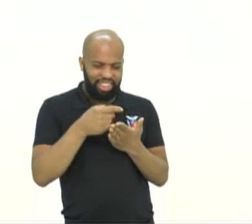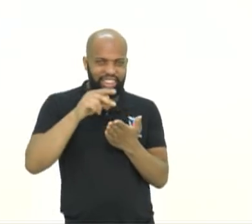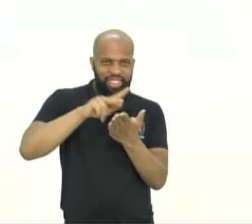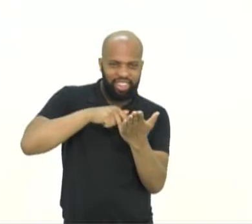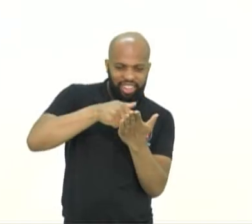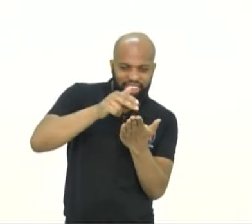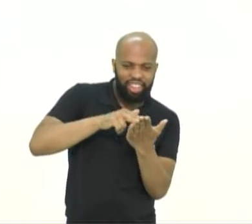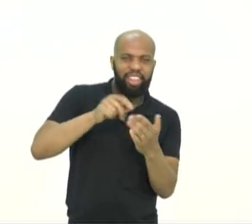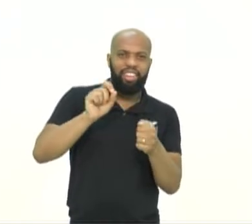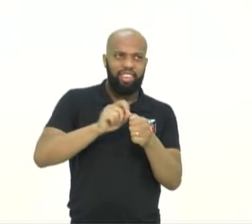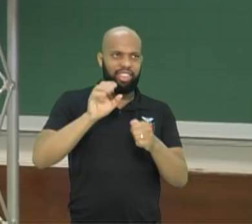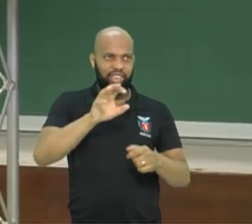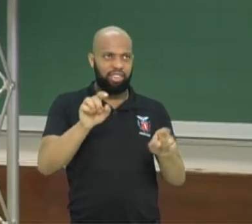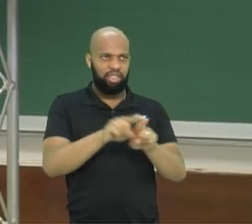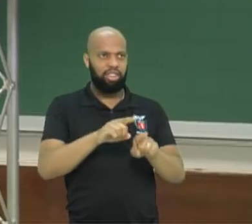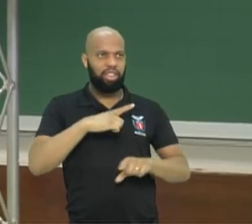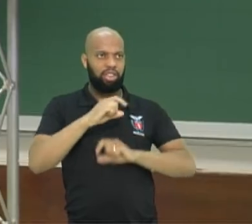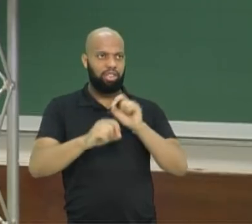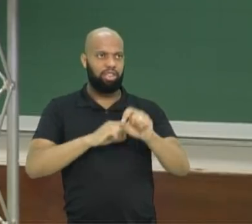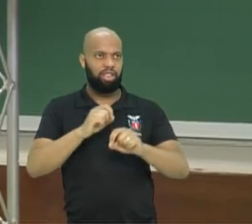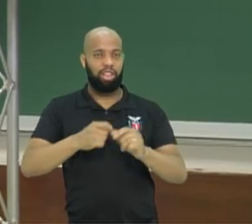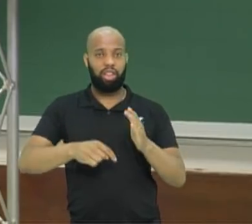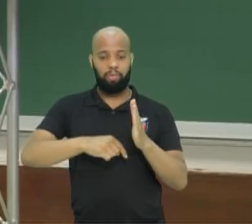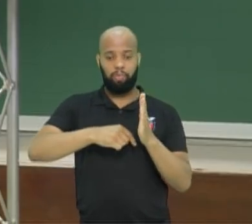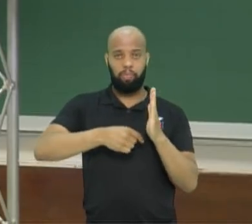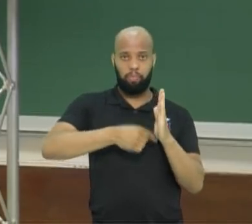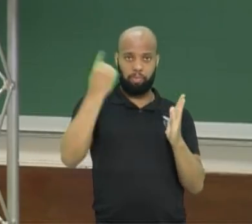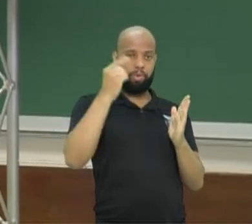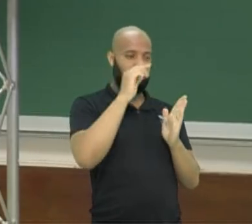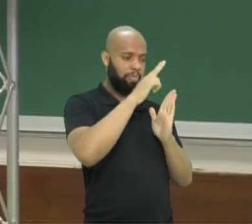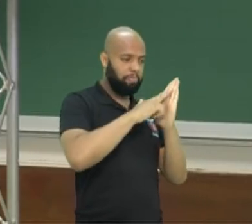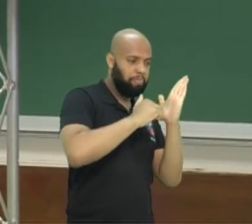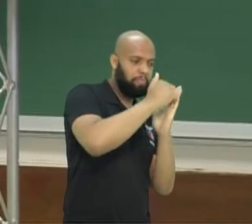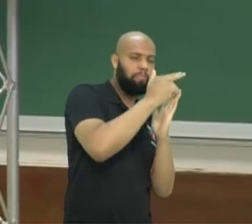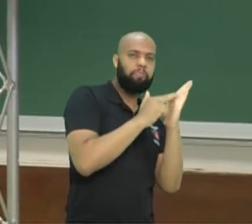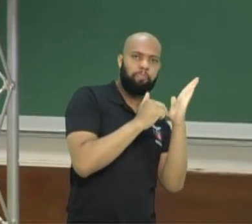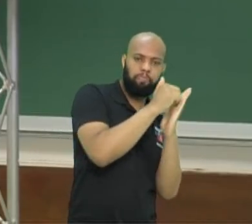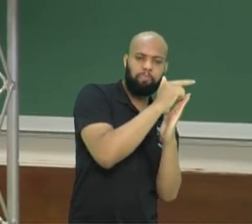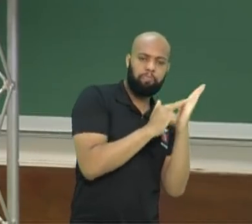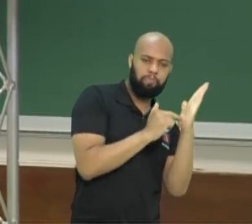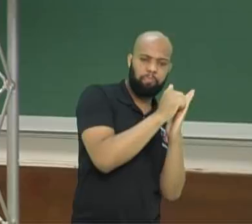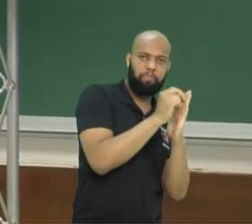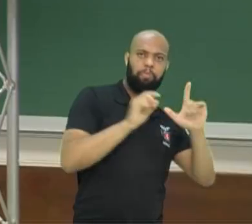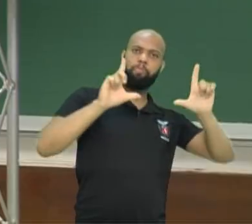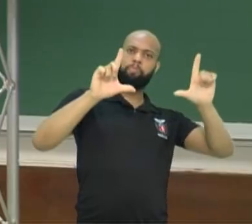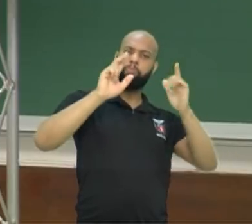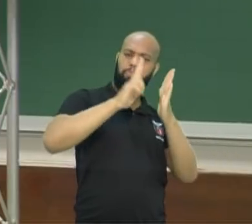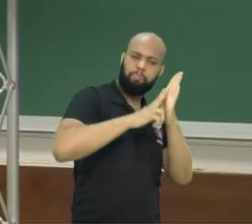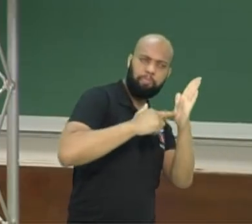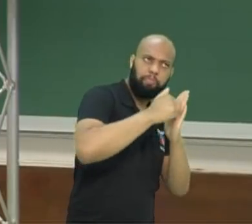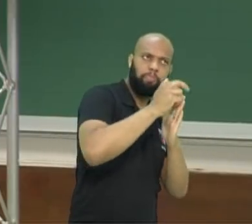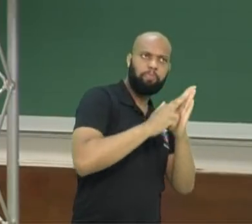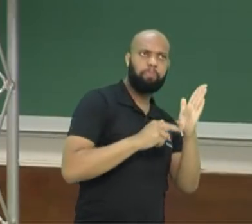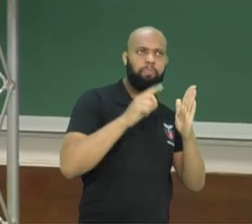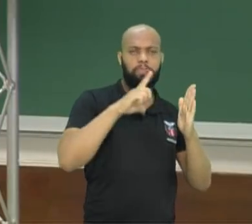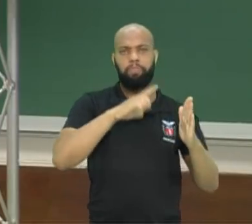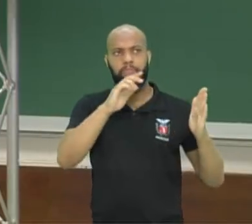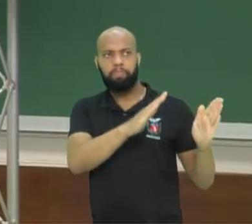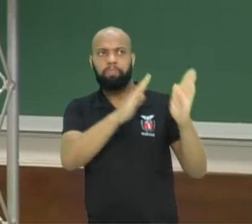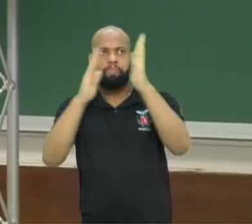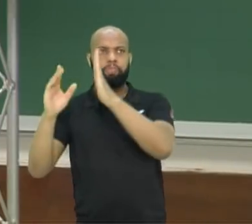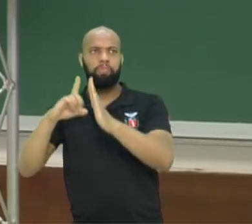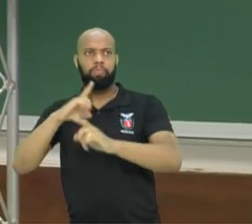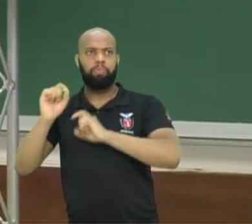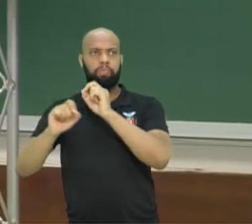Você conhece? Então aqui eu tenho uma painting, que é uma pintura, né? Um quadro. E ali do lado eu tenho